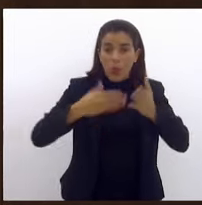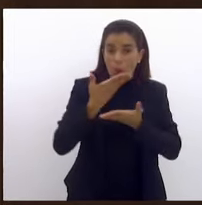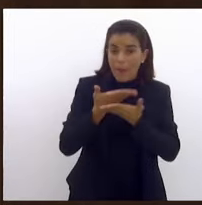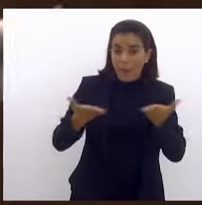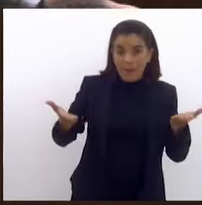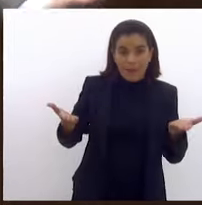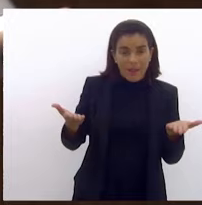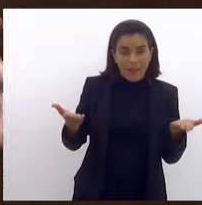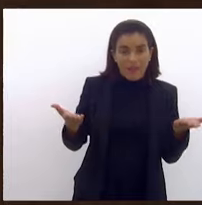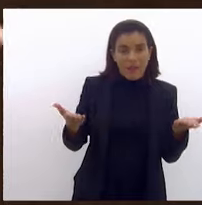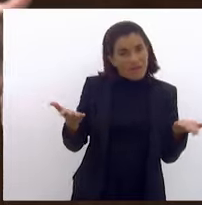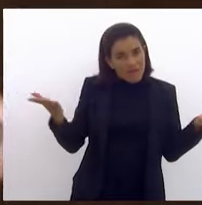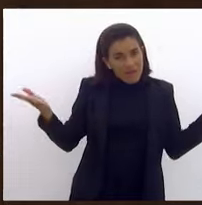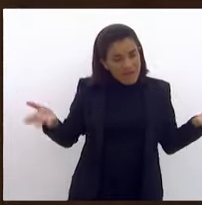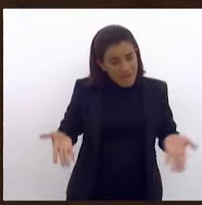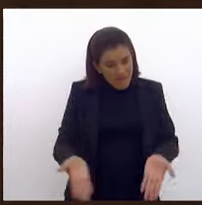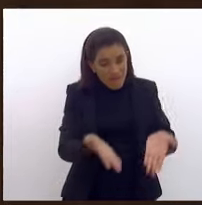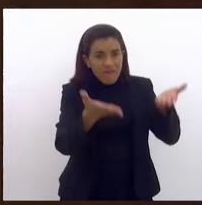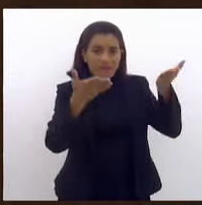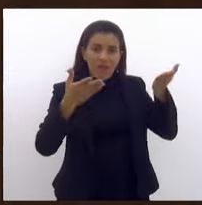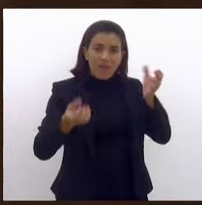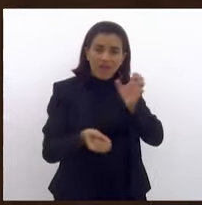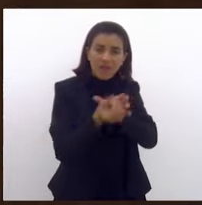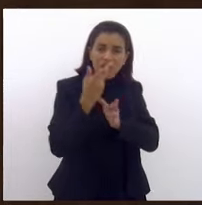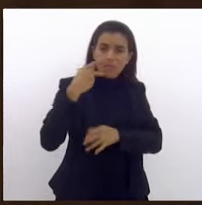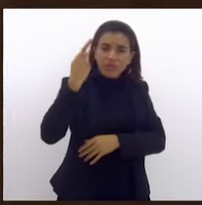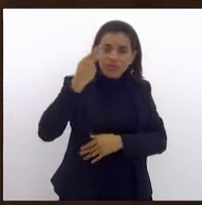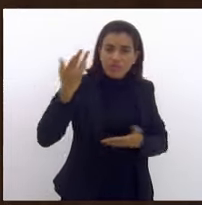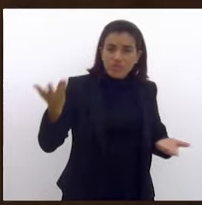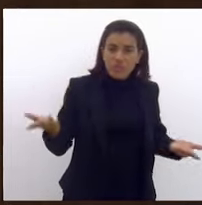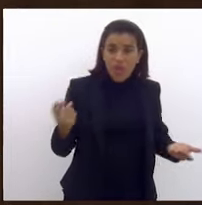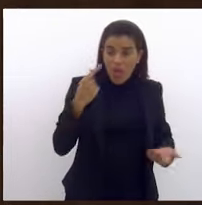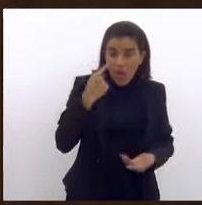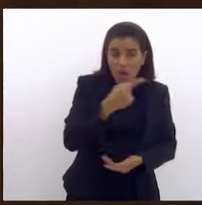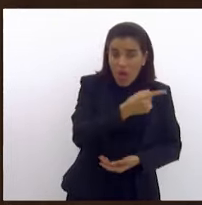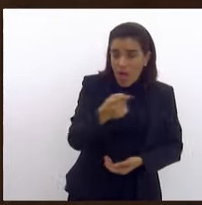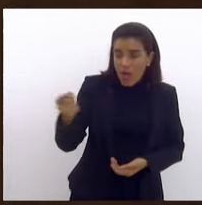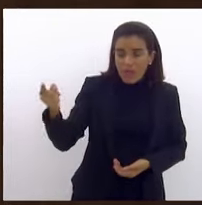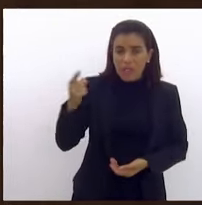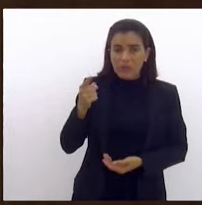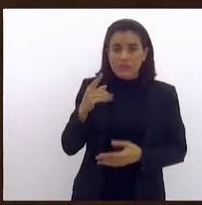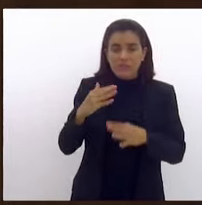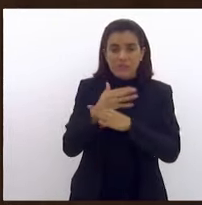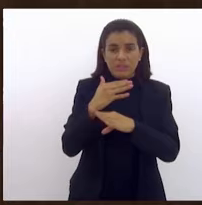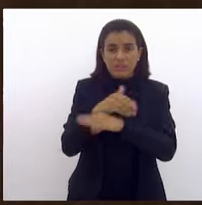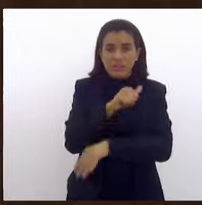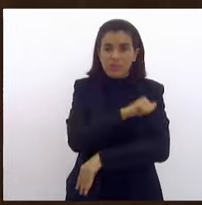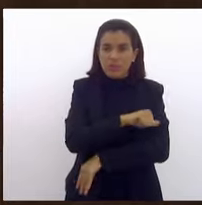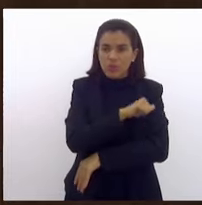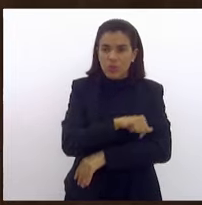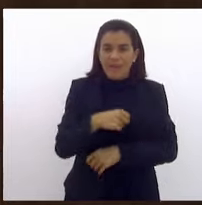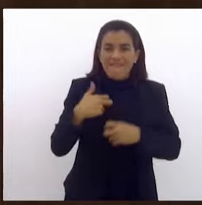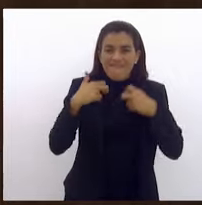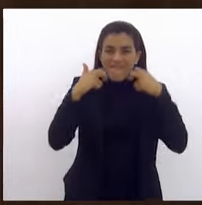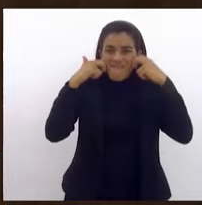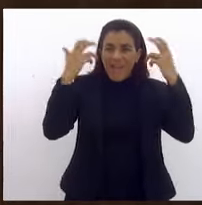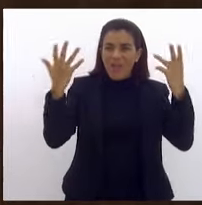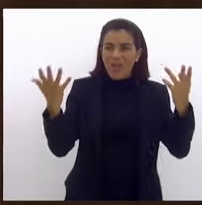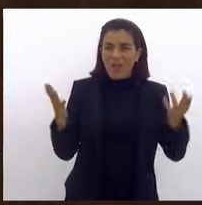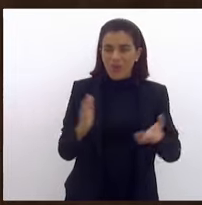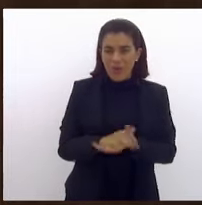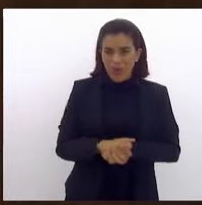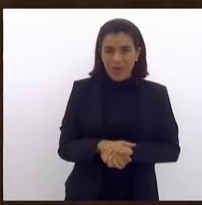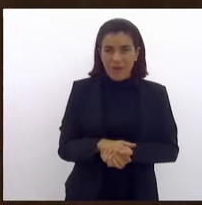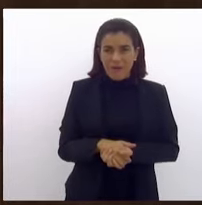sambódromo. Porra, vai fazer política, cara. Olha o que está acontecendo na cidade do Rio. A vergonha que o Rio está se tornando